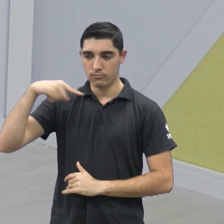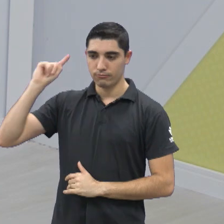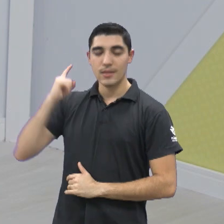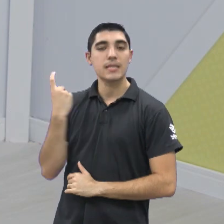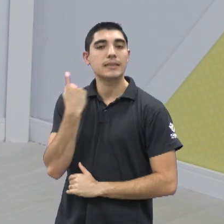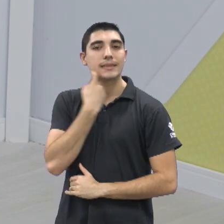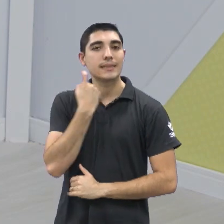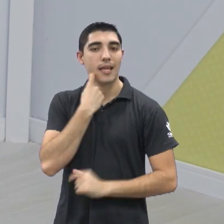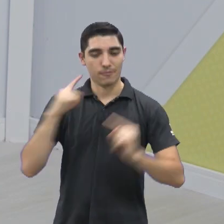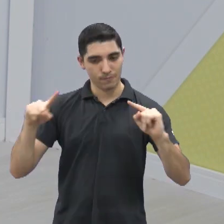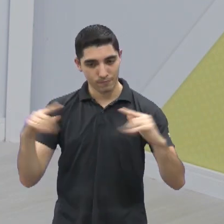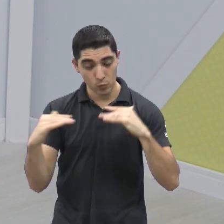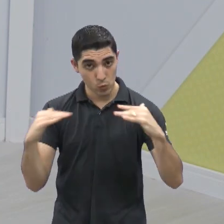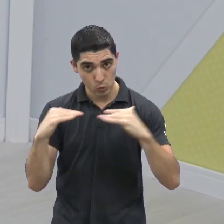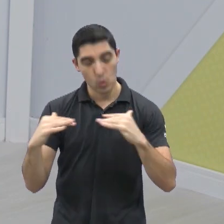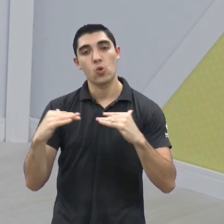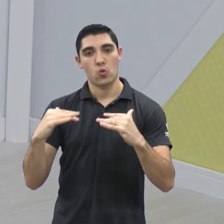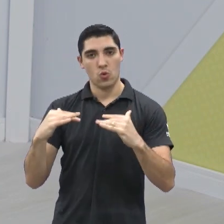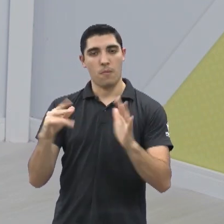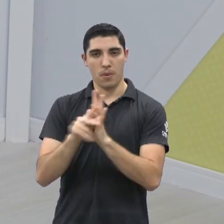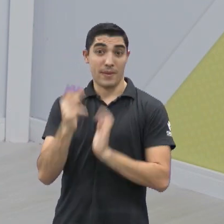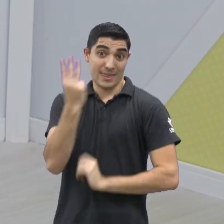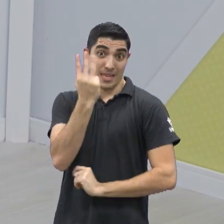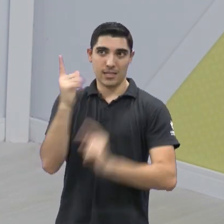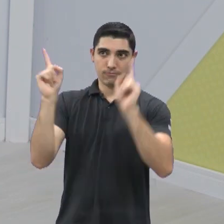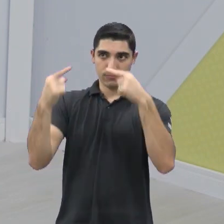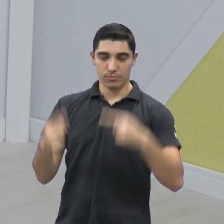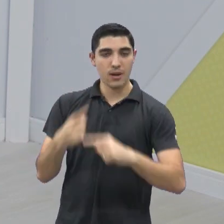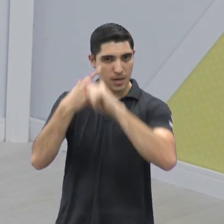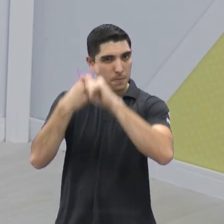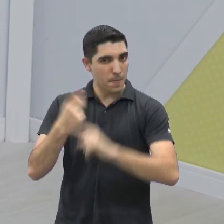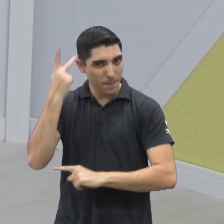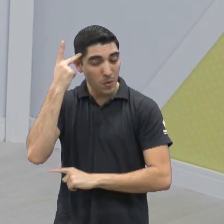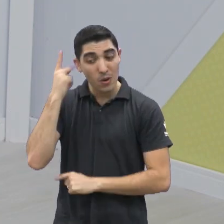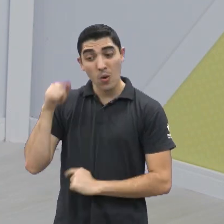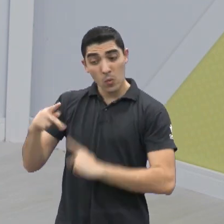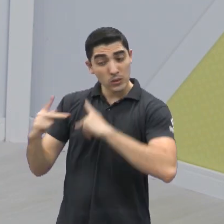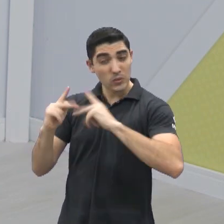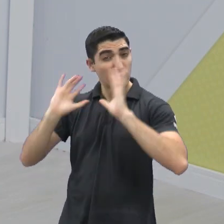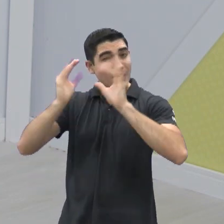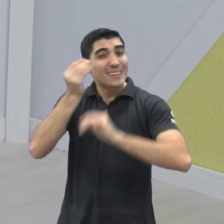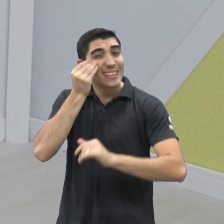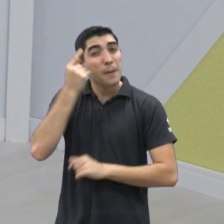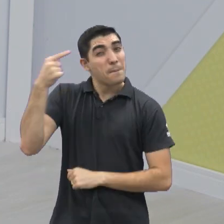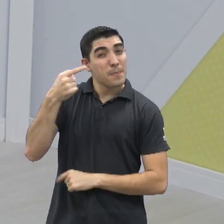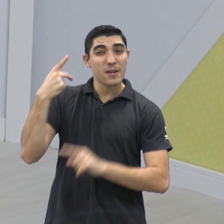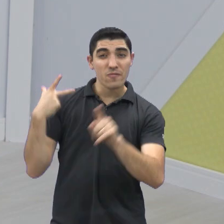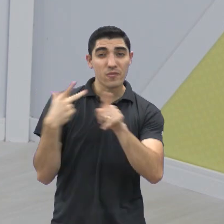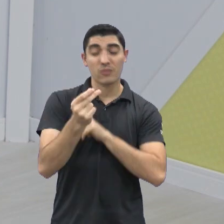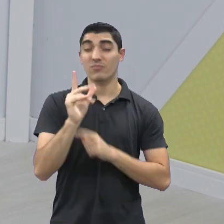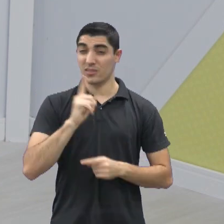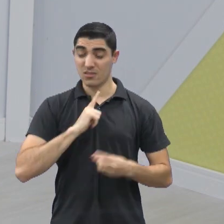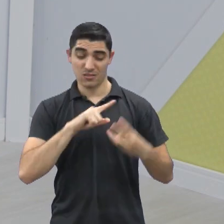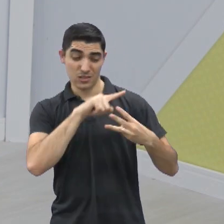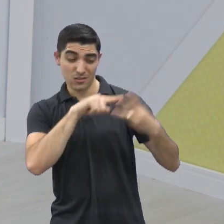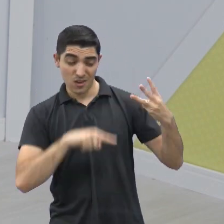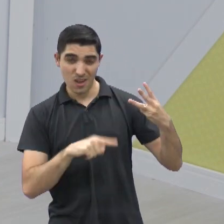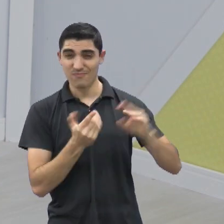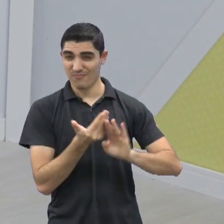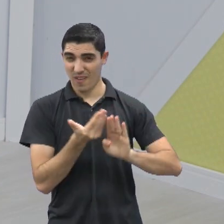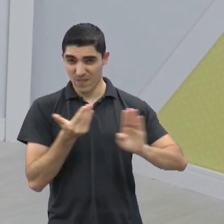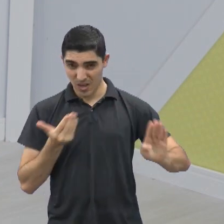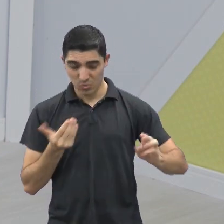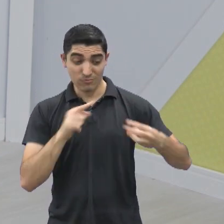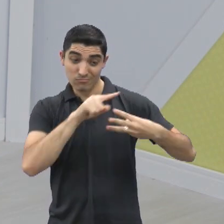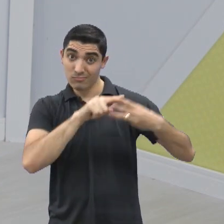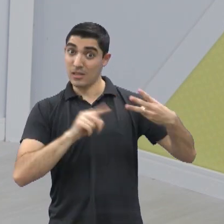sexta-feira pela terceira rodada do Campeonato Paulista em busca da sua primeira vitória. Desfalcado de 3 atletas considerados